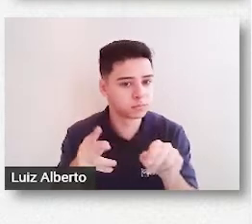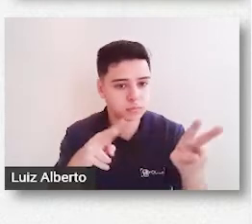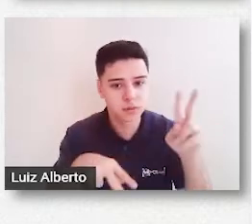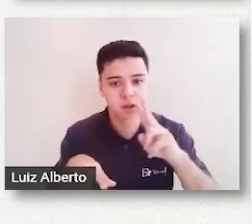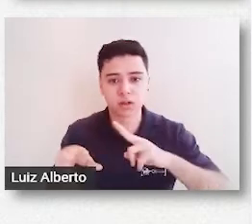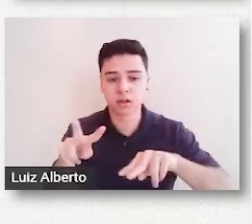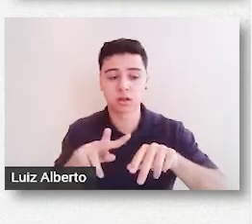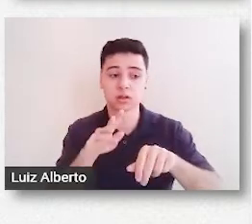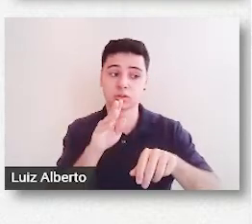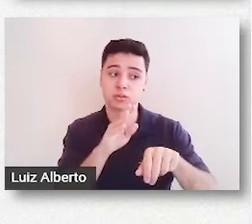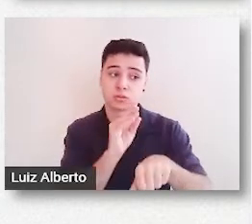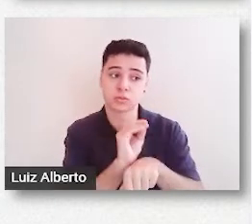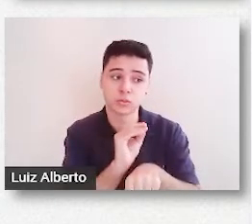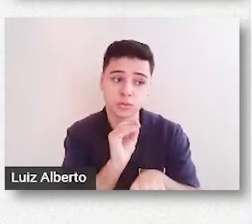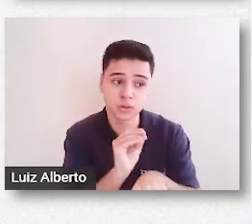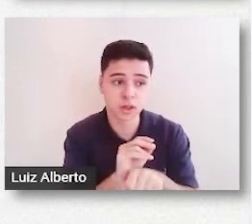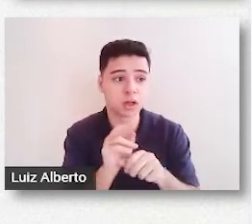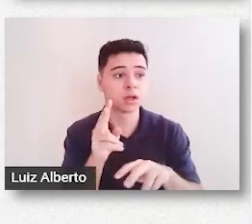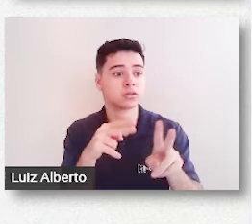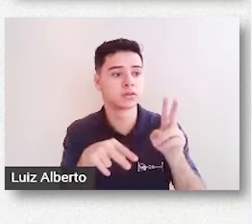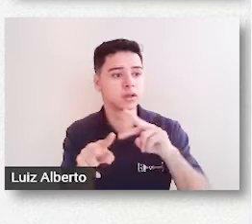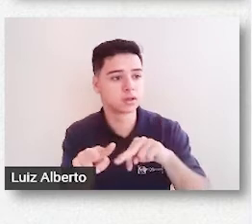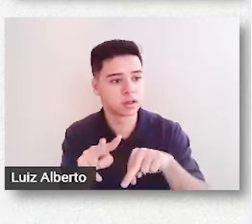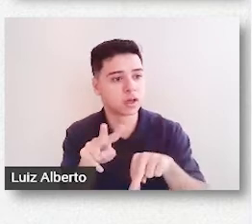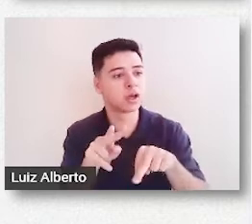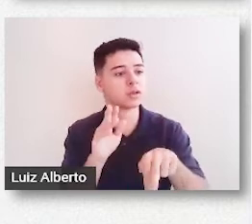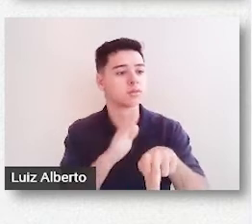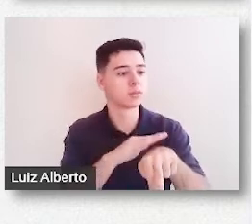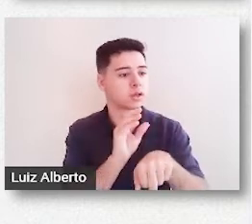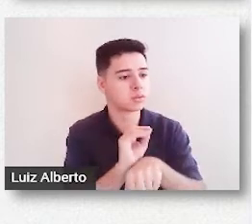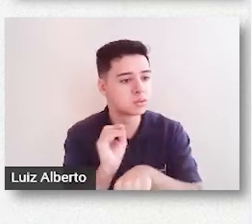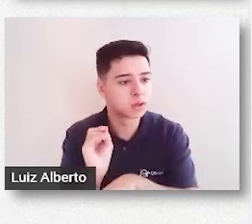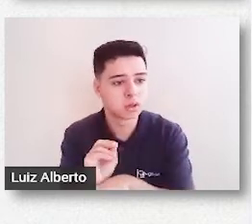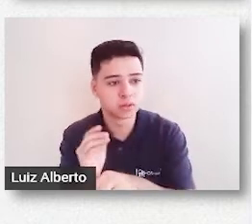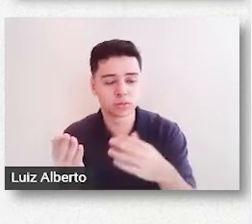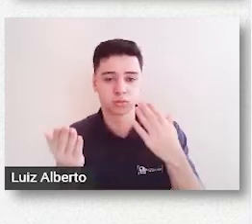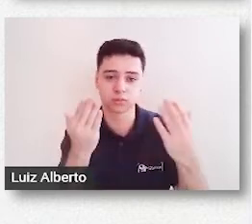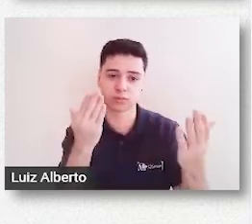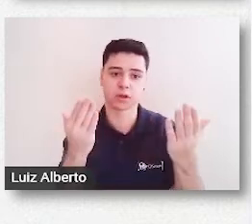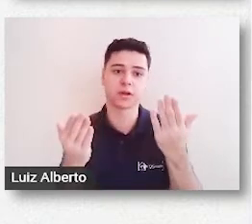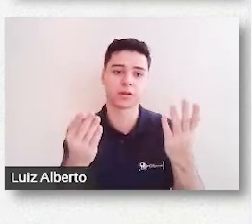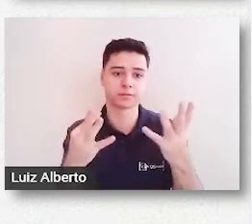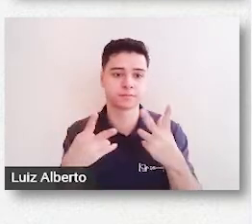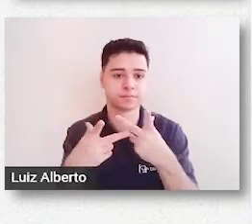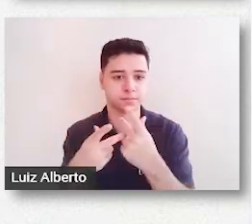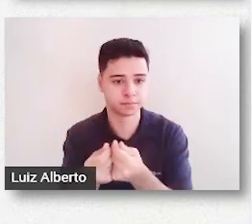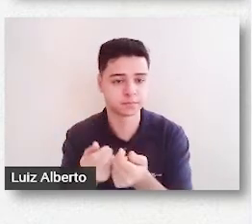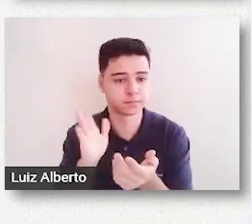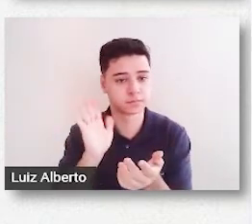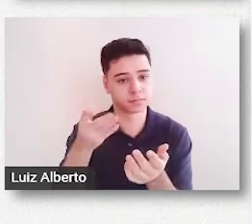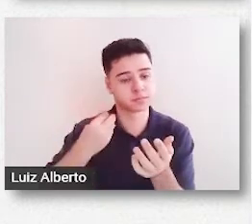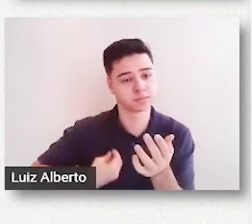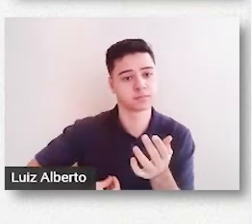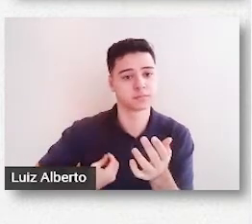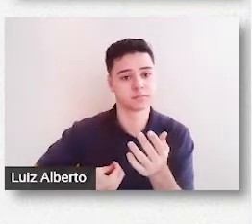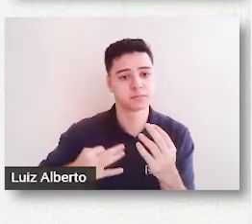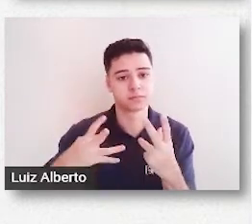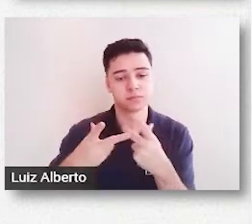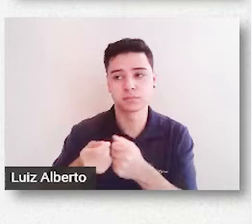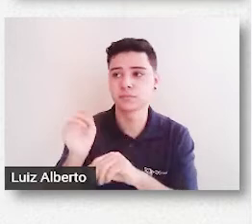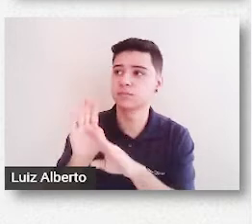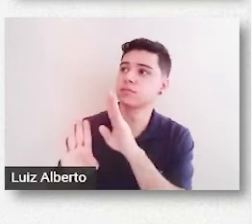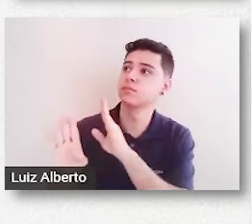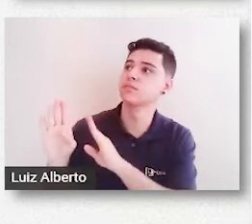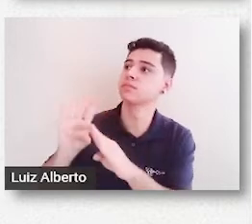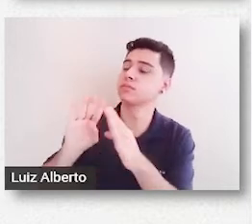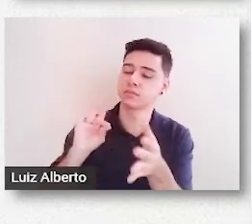de conservação mais cuidadoso do que quando essas obras ainda estão ainda nessas funções devocionais, né?